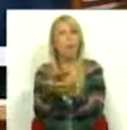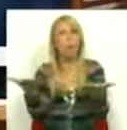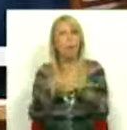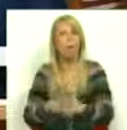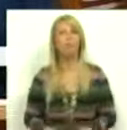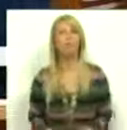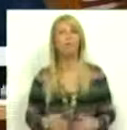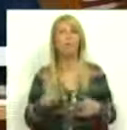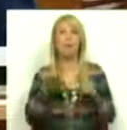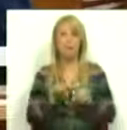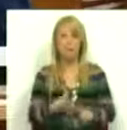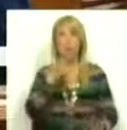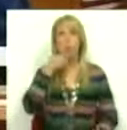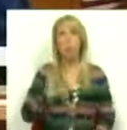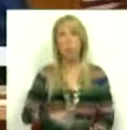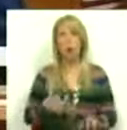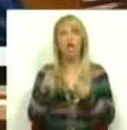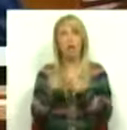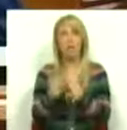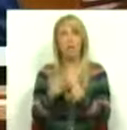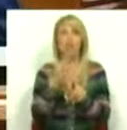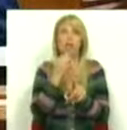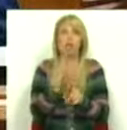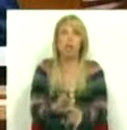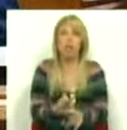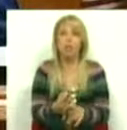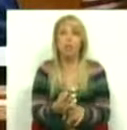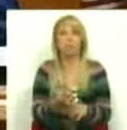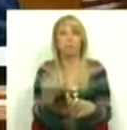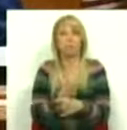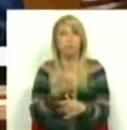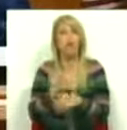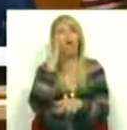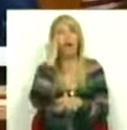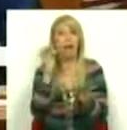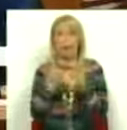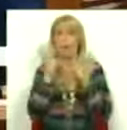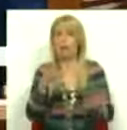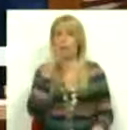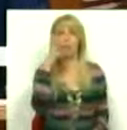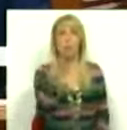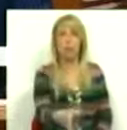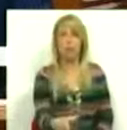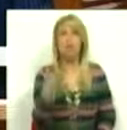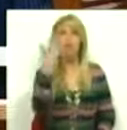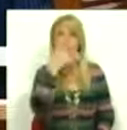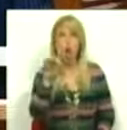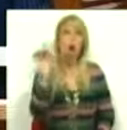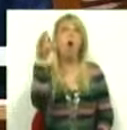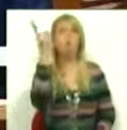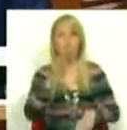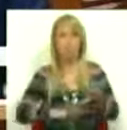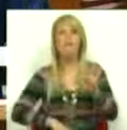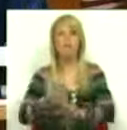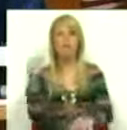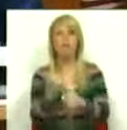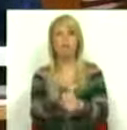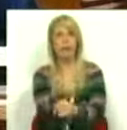nos quais convenientemente se escuda para dizer algo com a gravidade do que disse, se dessem ao cuidado de fazer o trabalho de